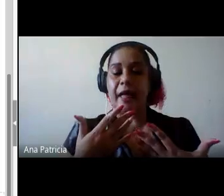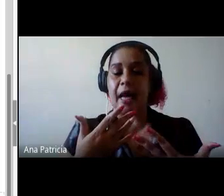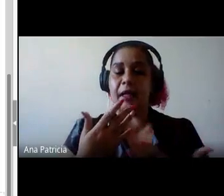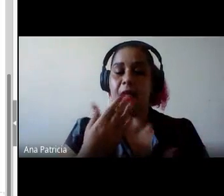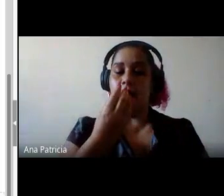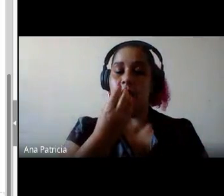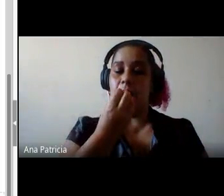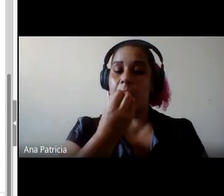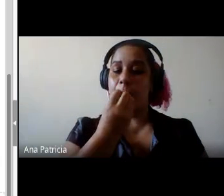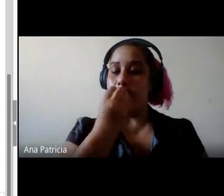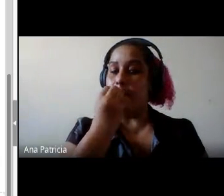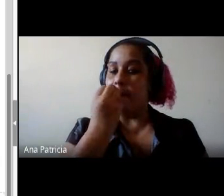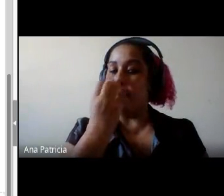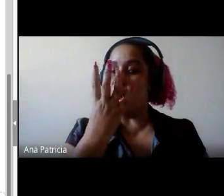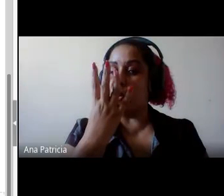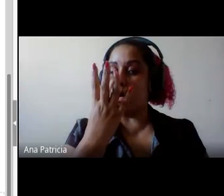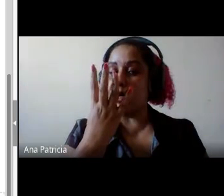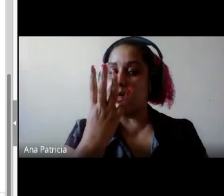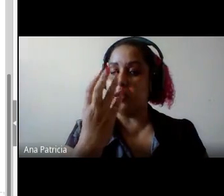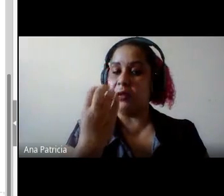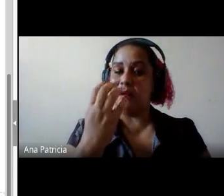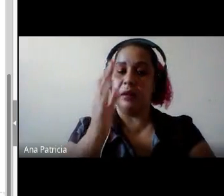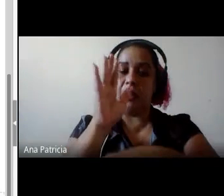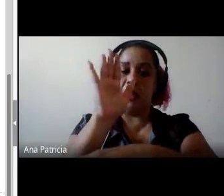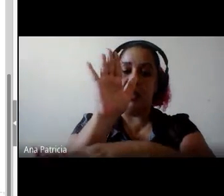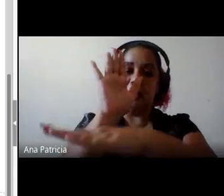Boa tarde. Boa